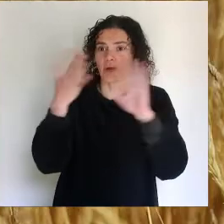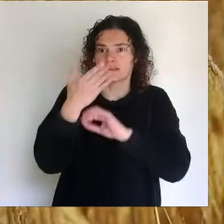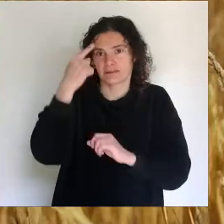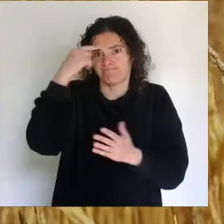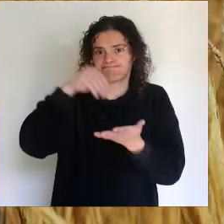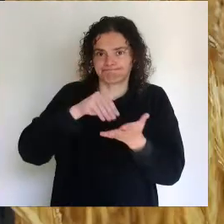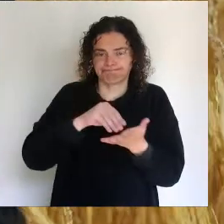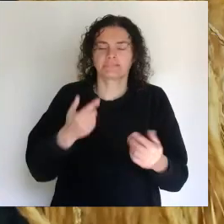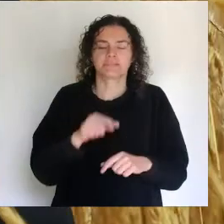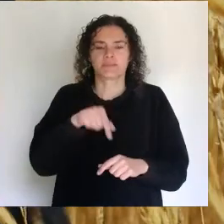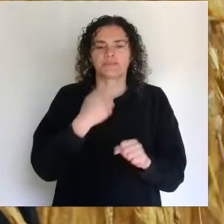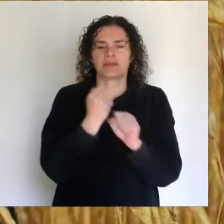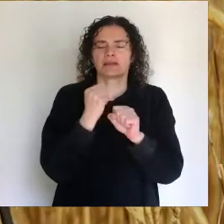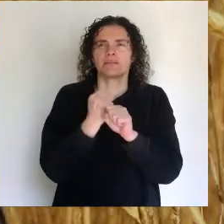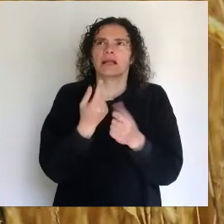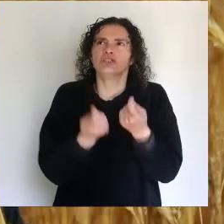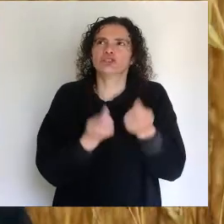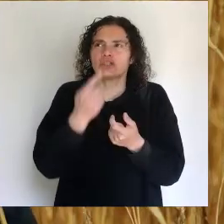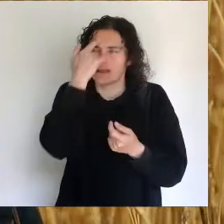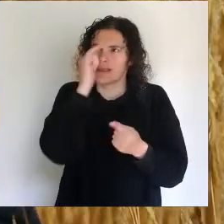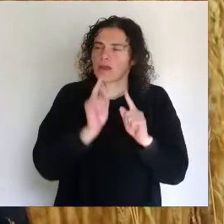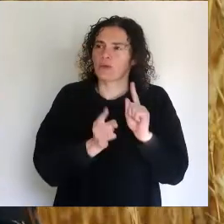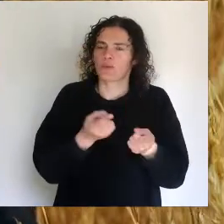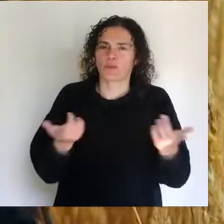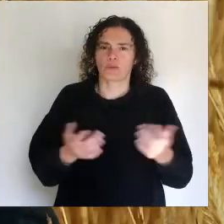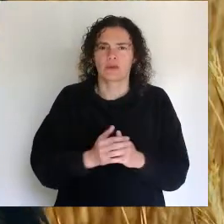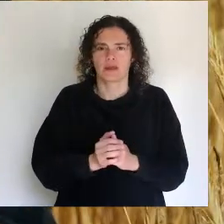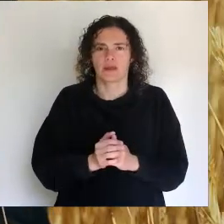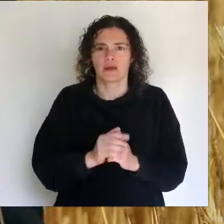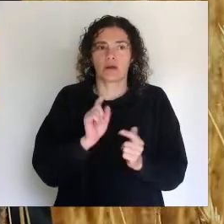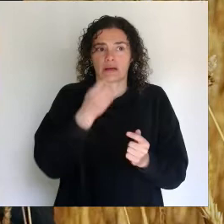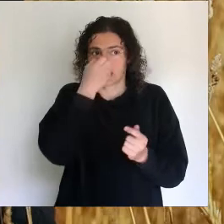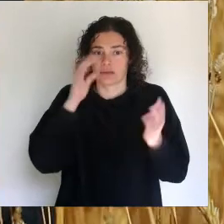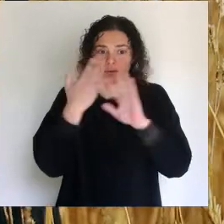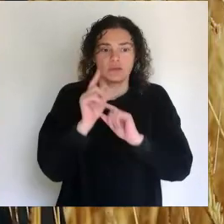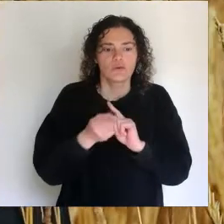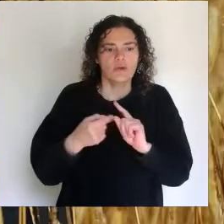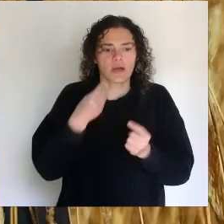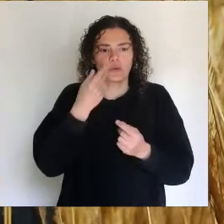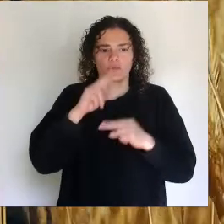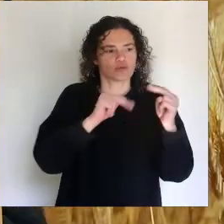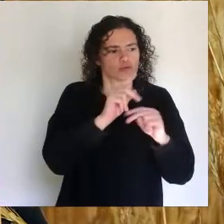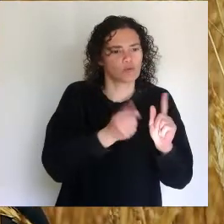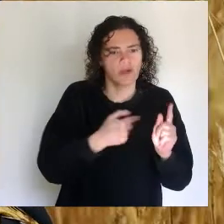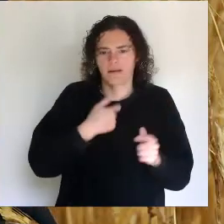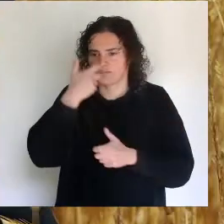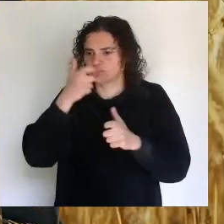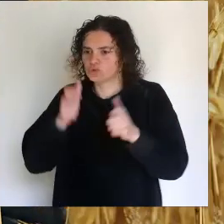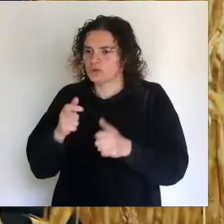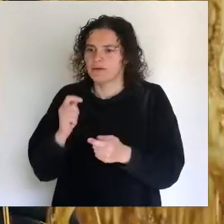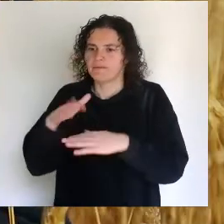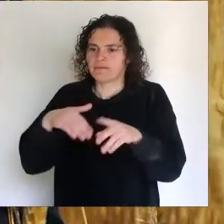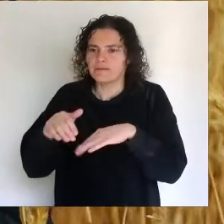Ficcional. Ela trabalha um bocadinho a ideia de o que é natureza, o que é construído, o que é humano, o que